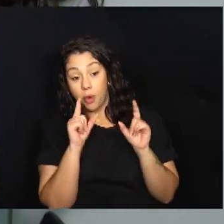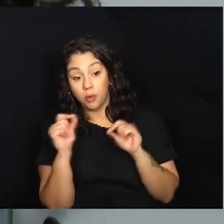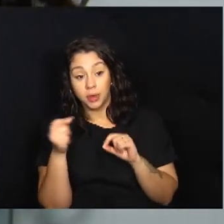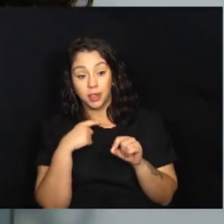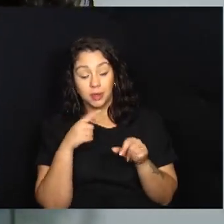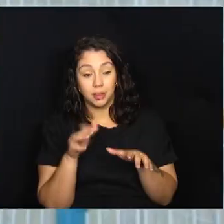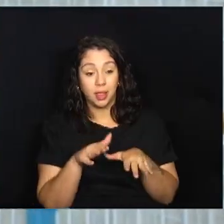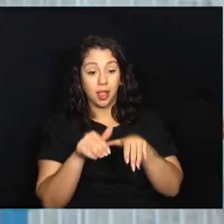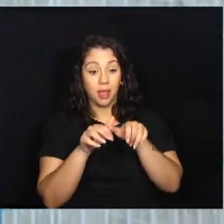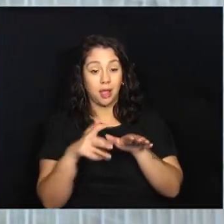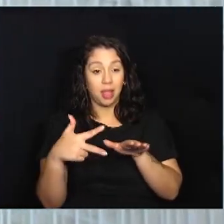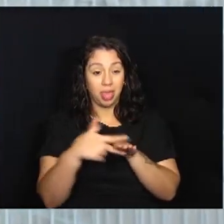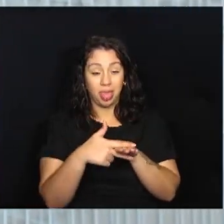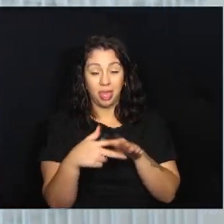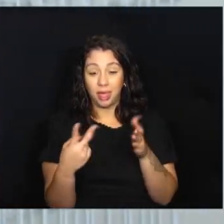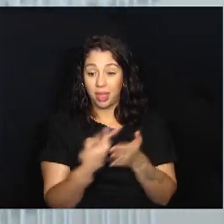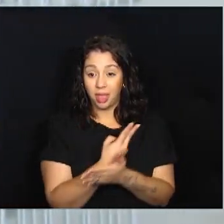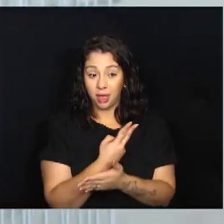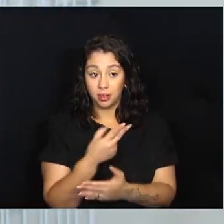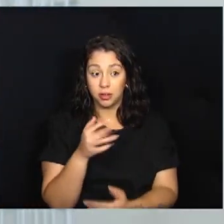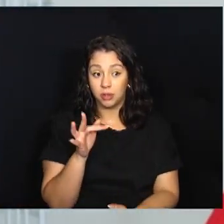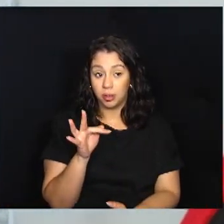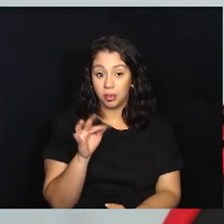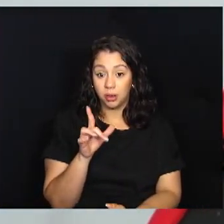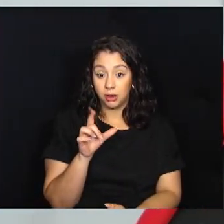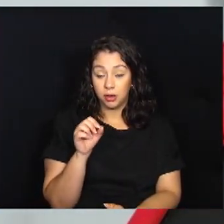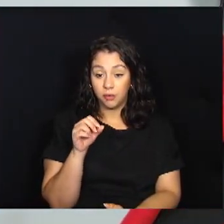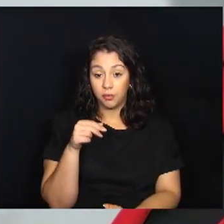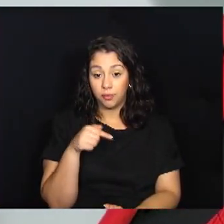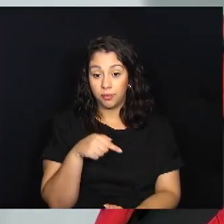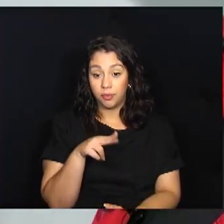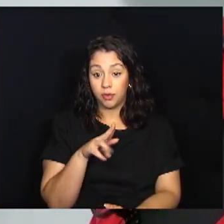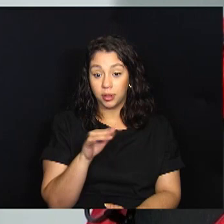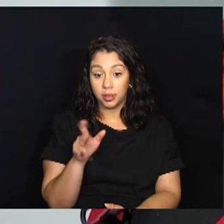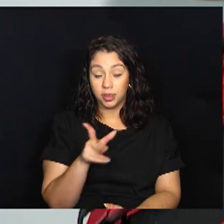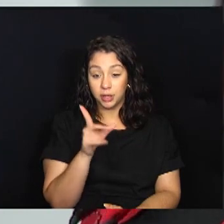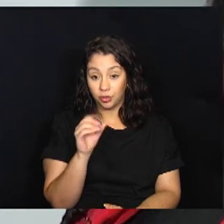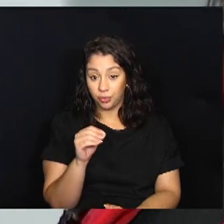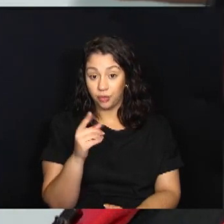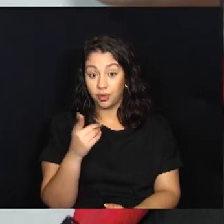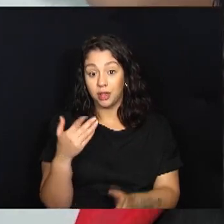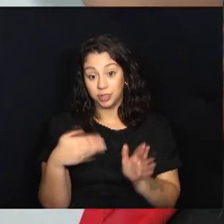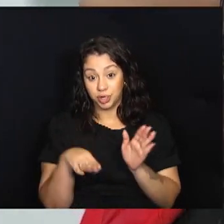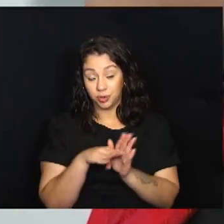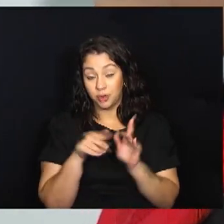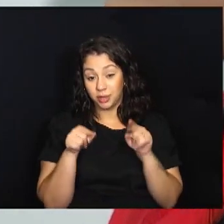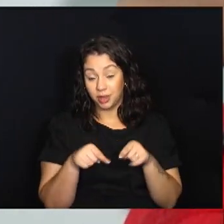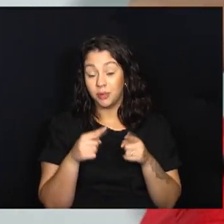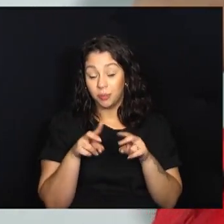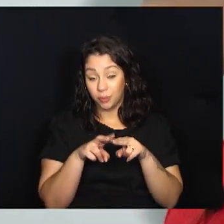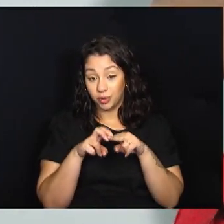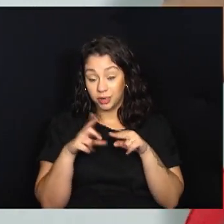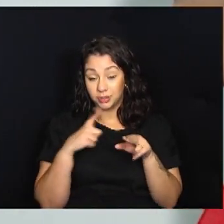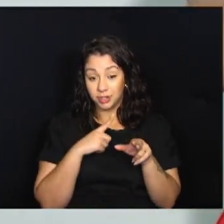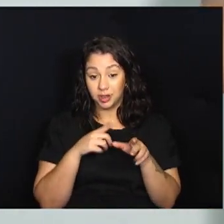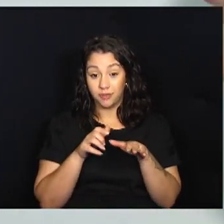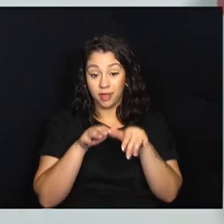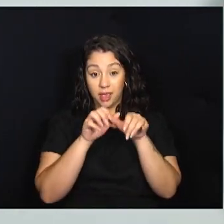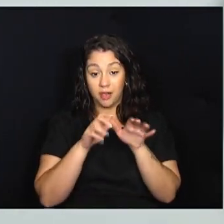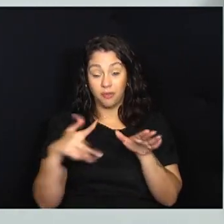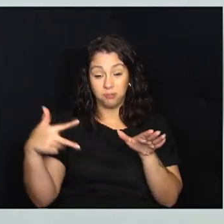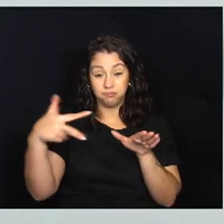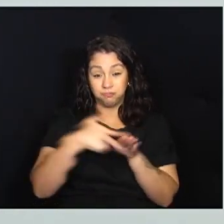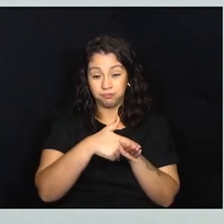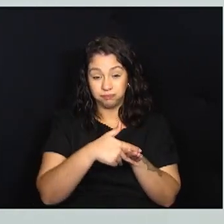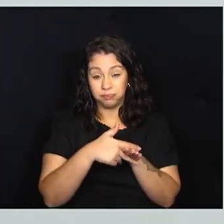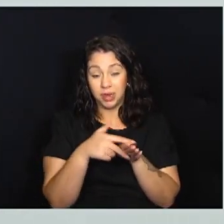de asas erradas. O Floquinho, ele é um paciente que ele veio devido a isso, um corte de asa que foi feito num